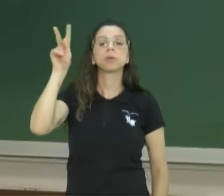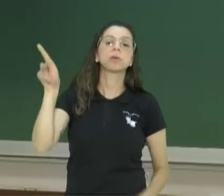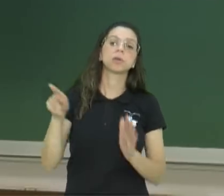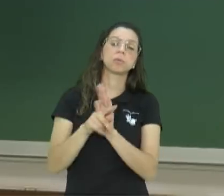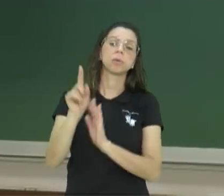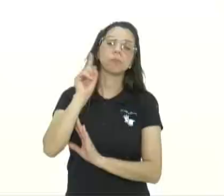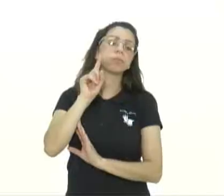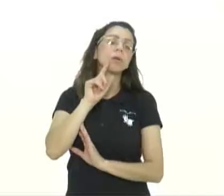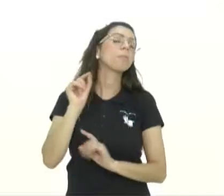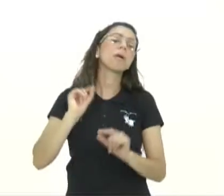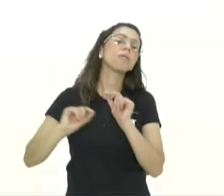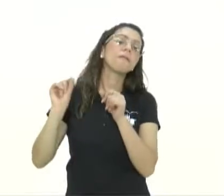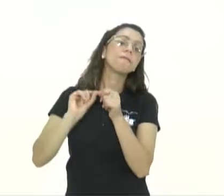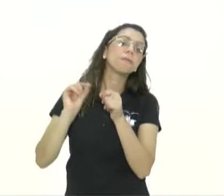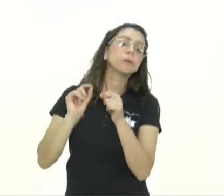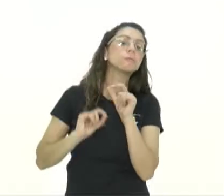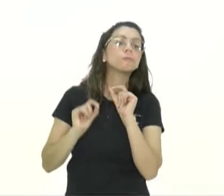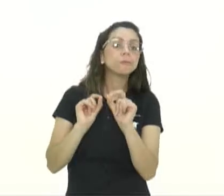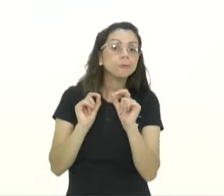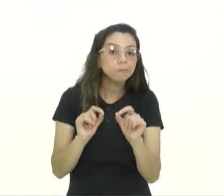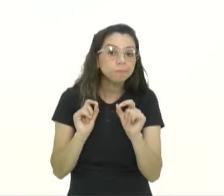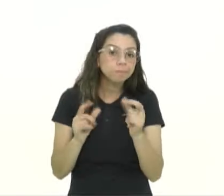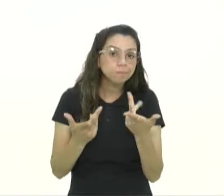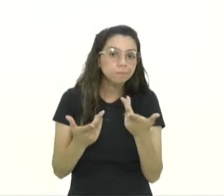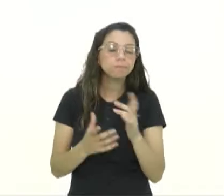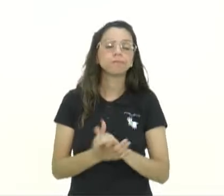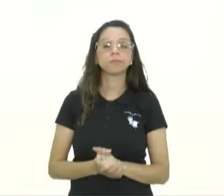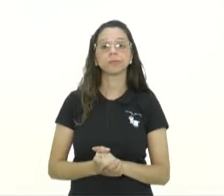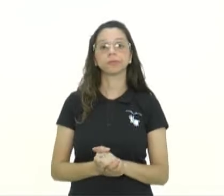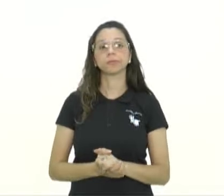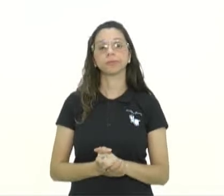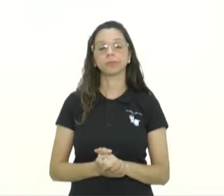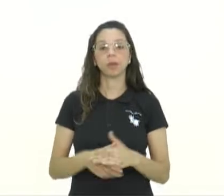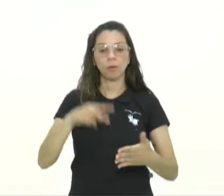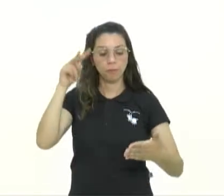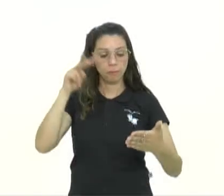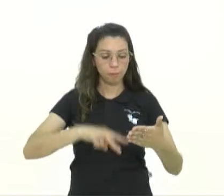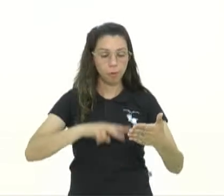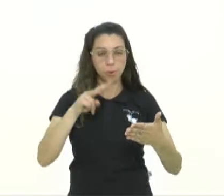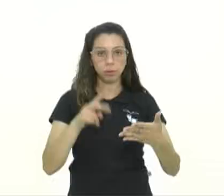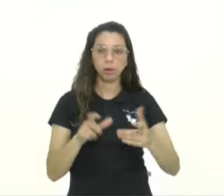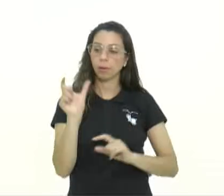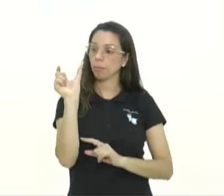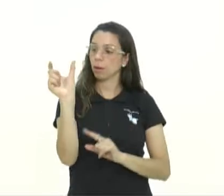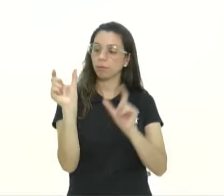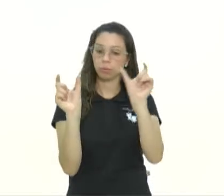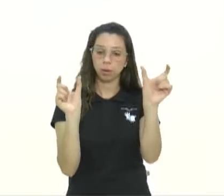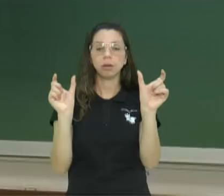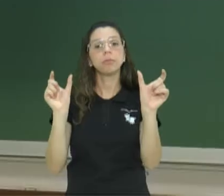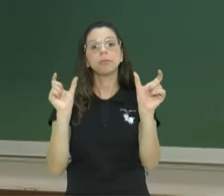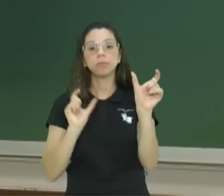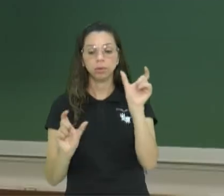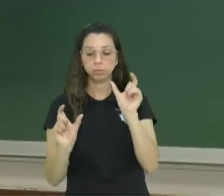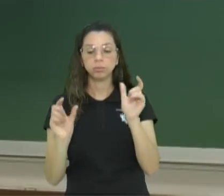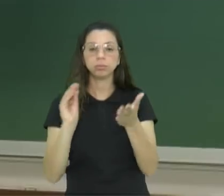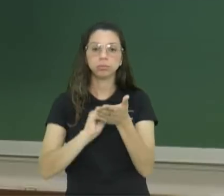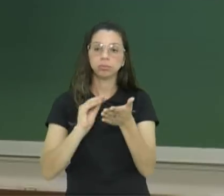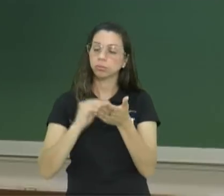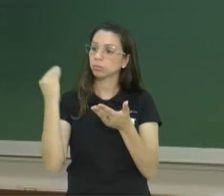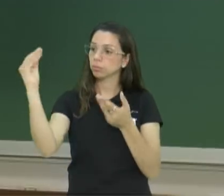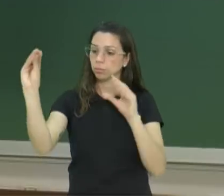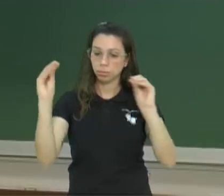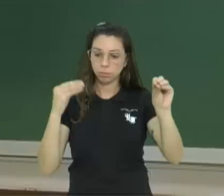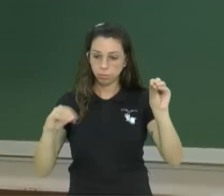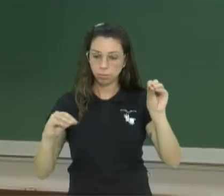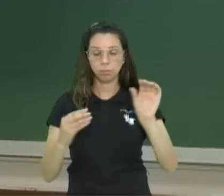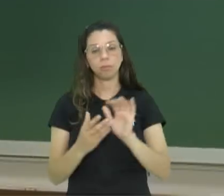que eles fazem, né? Que atividades são feitas nesse dia? Vamos ler o texto e vocês vão completar daí com essas palavras que estão faltando.